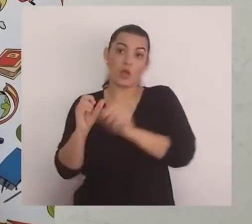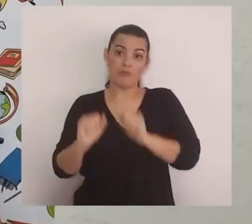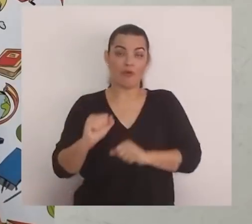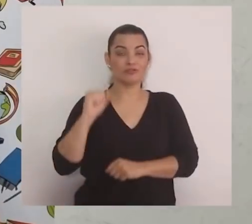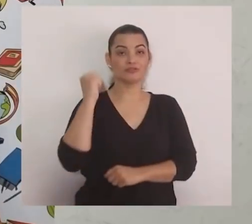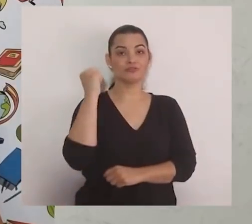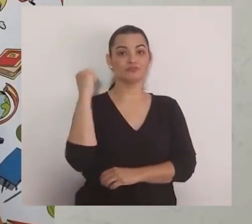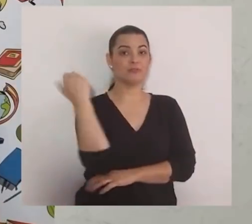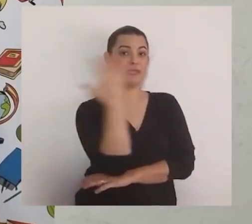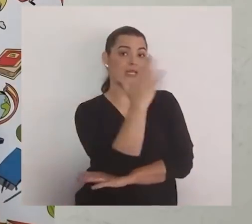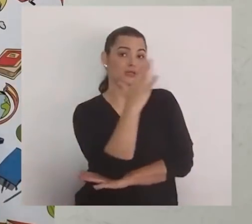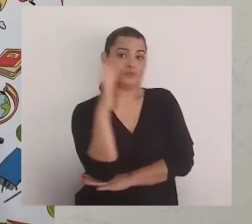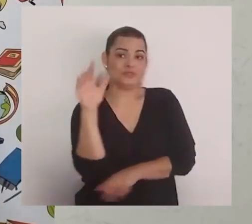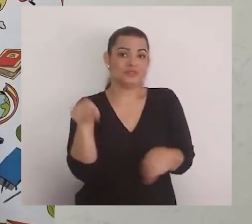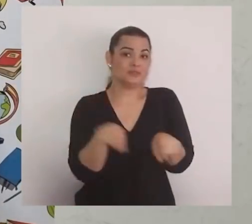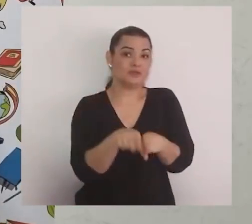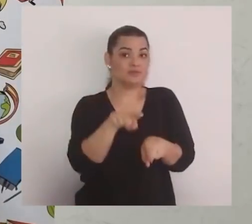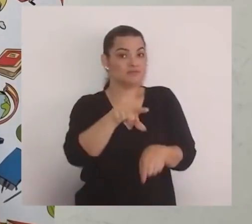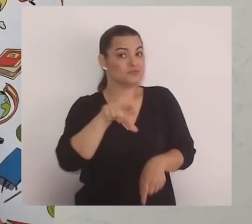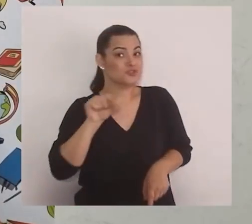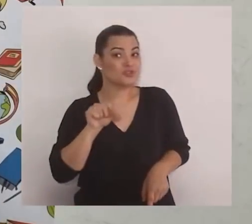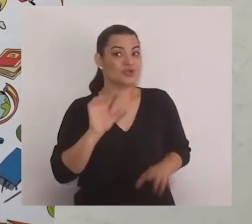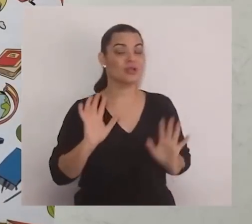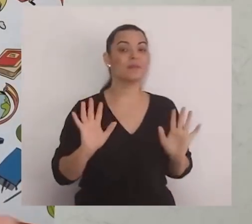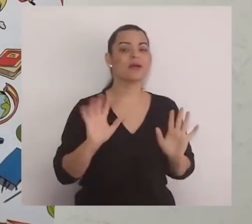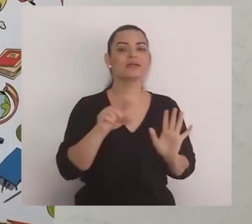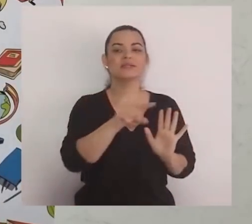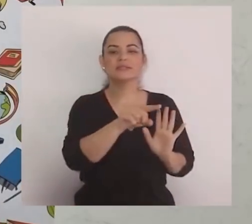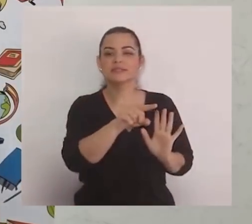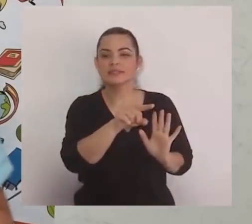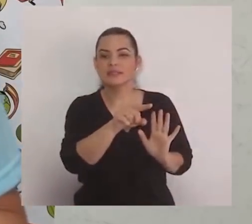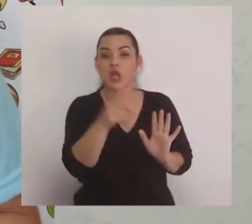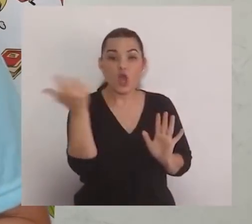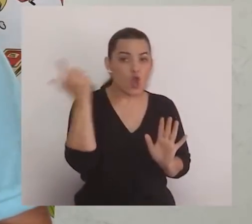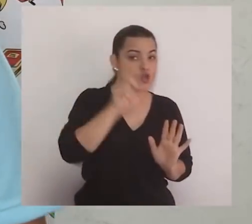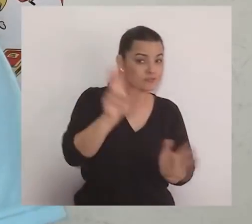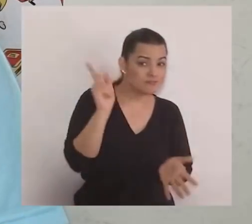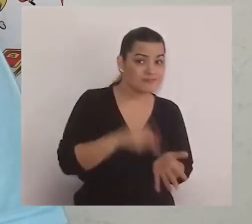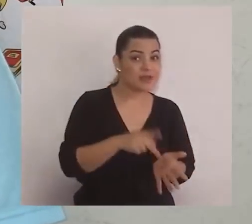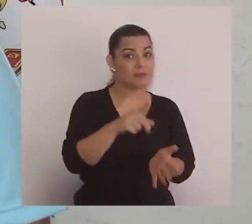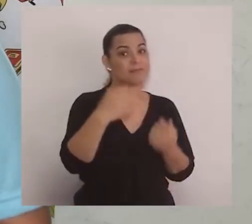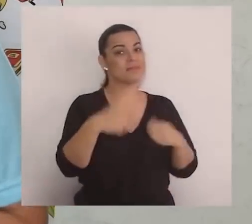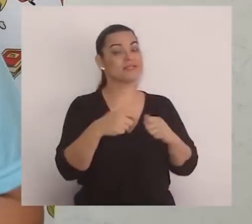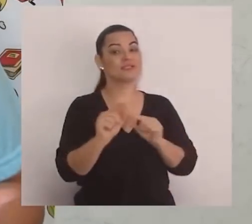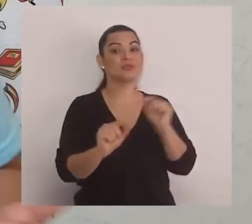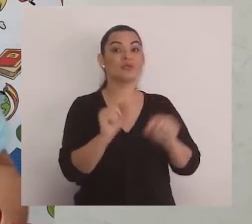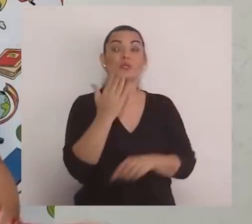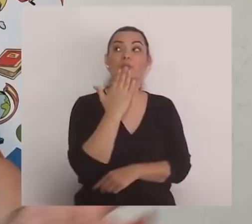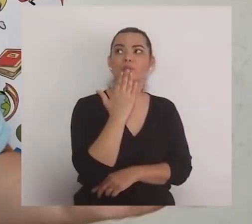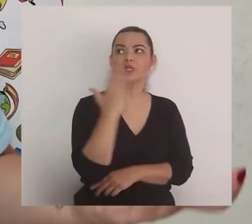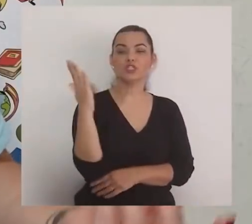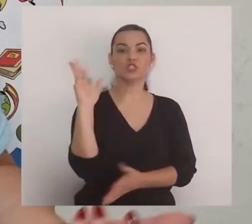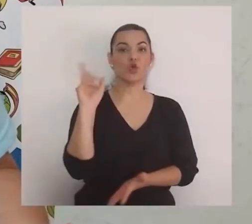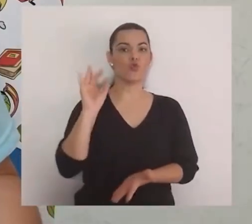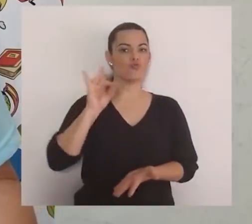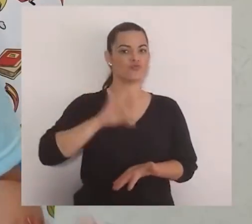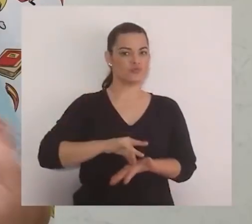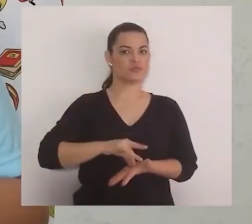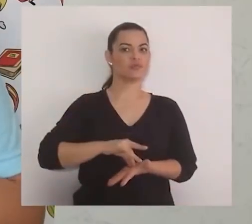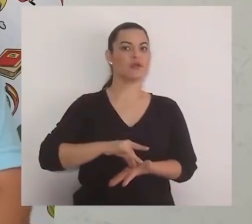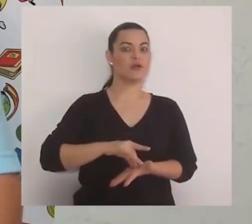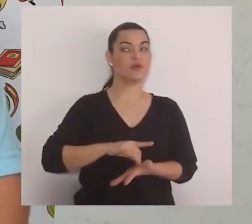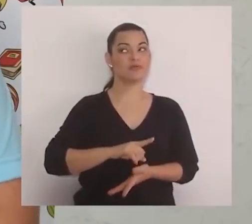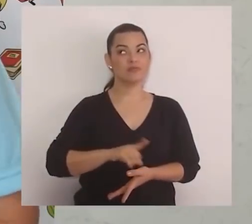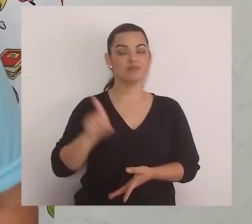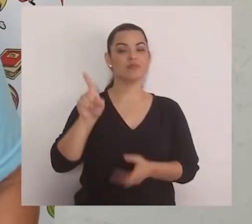Viu só? Guarulhos também tem os seus patrimônios, a sua história. Então, agora que nós chegamos